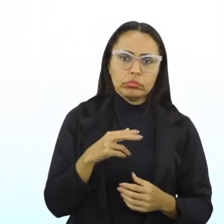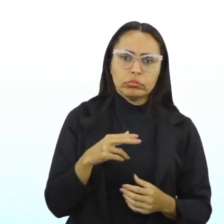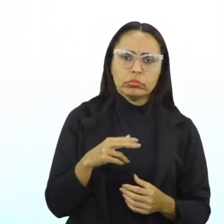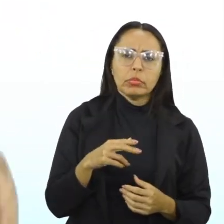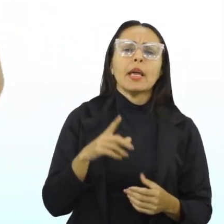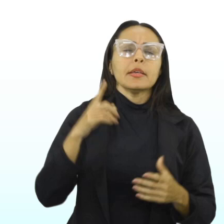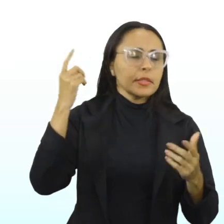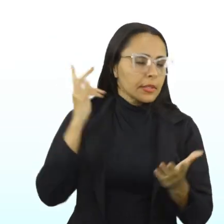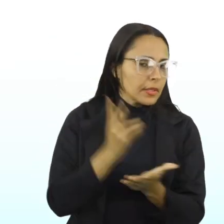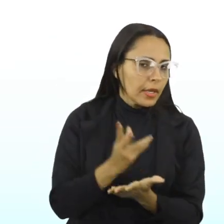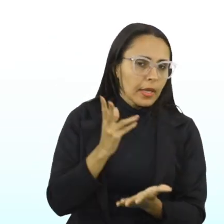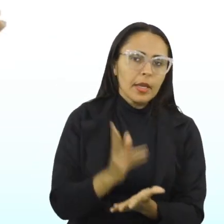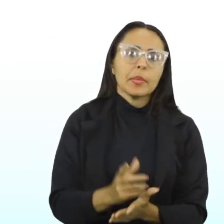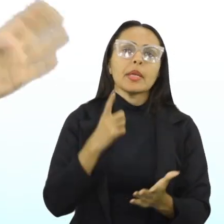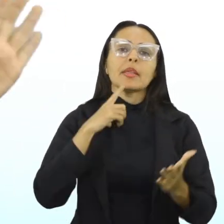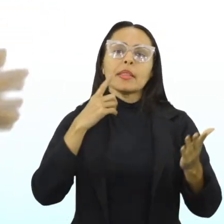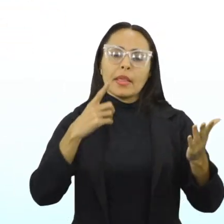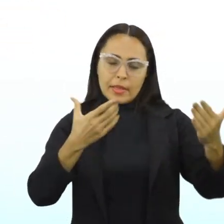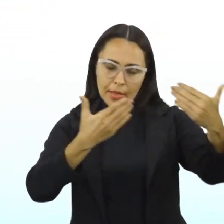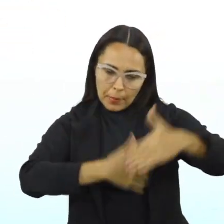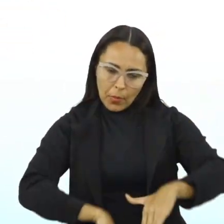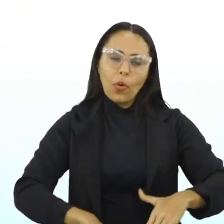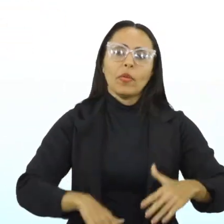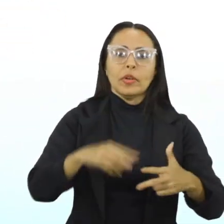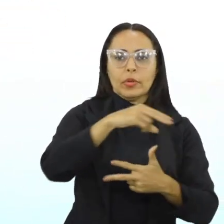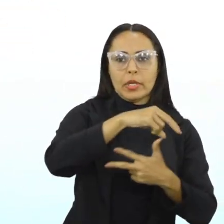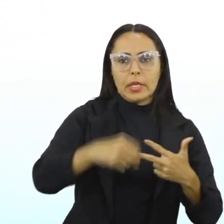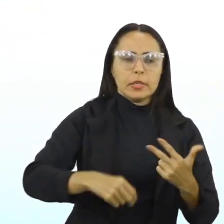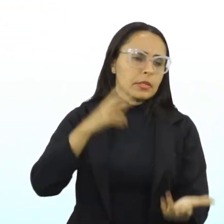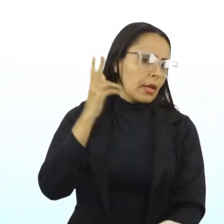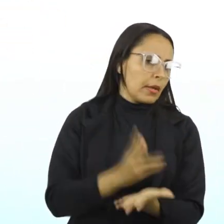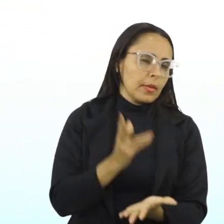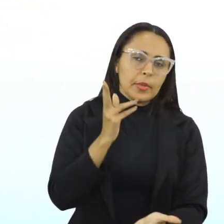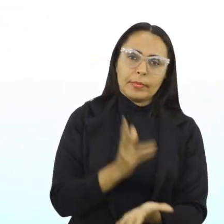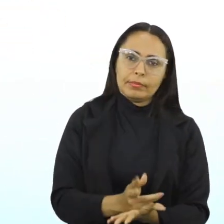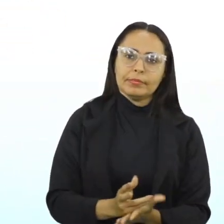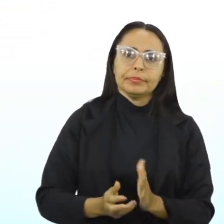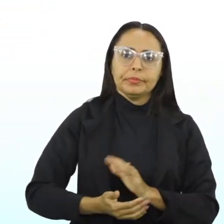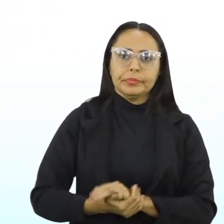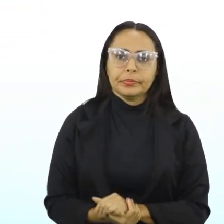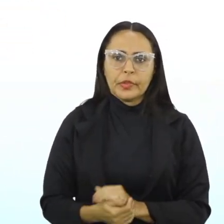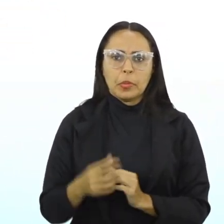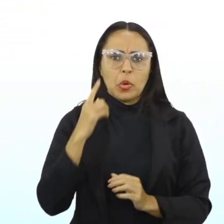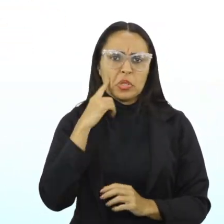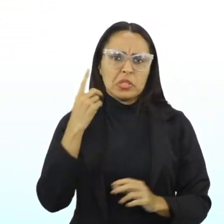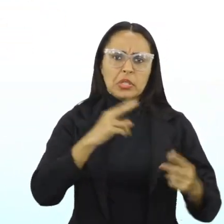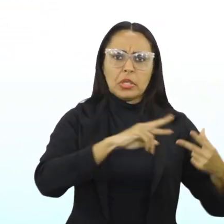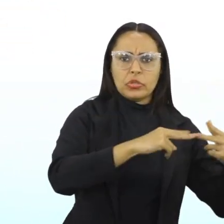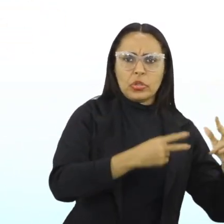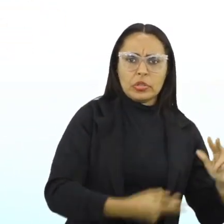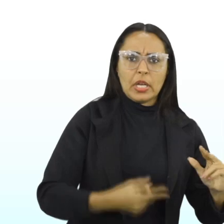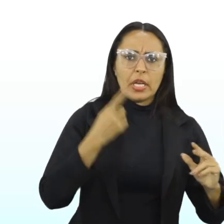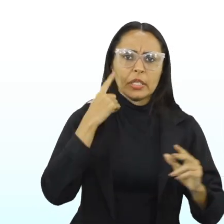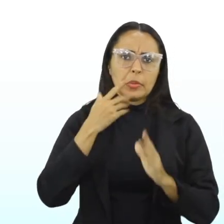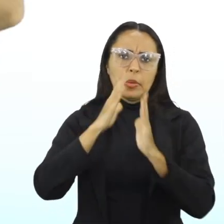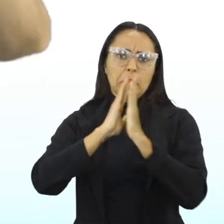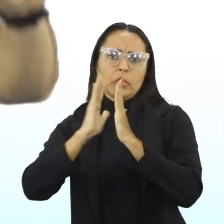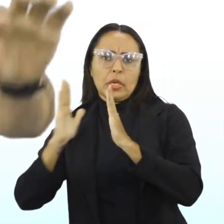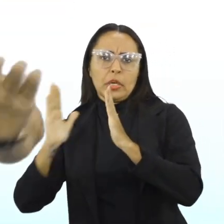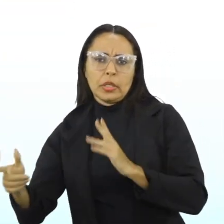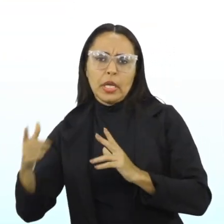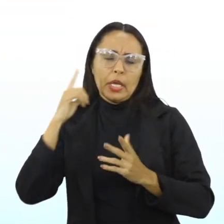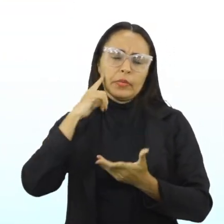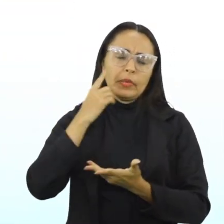Enem. Sempre a gente vai ter DNA e RNA no Enem. Sempre, sempre. Em algum lugar. Pode ser na genética, pode ser na biotecnologia, pode ser